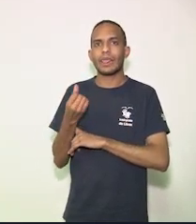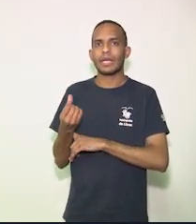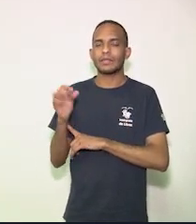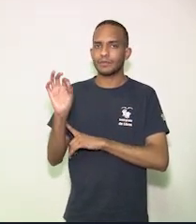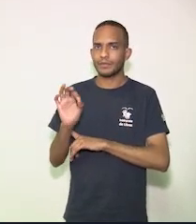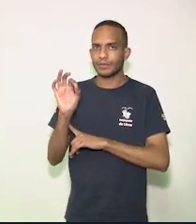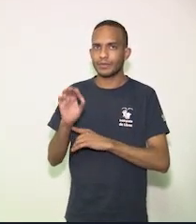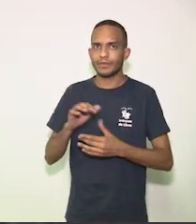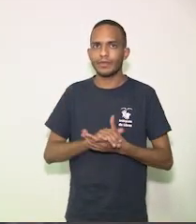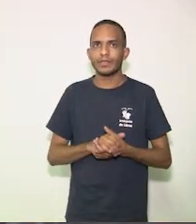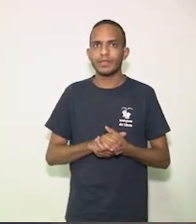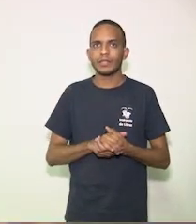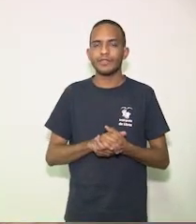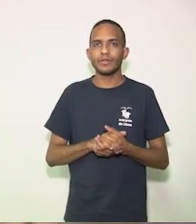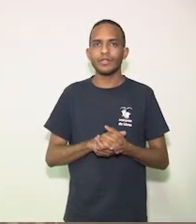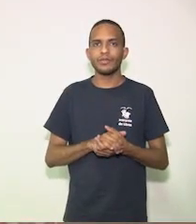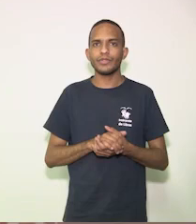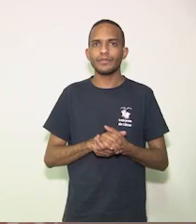19,6%.